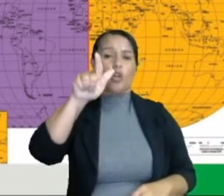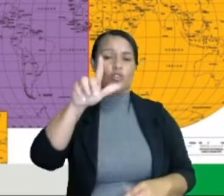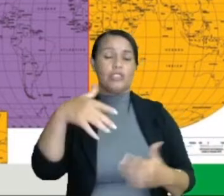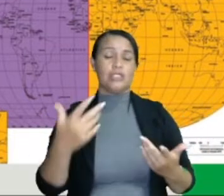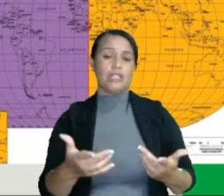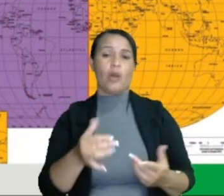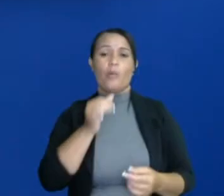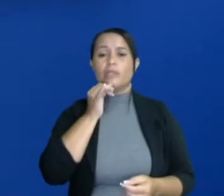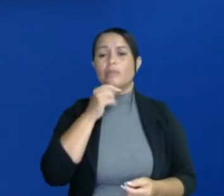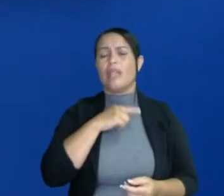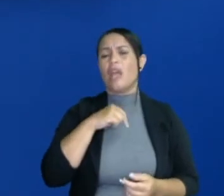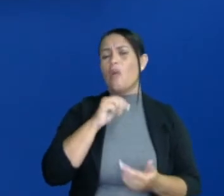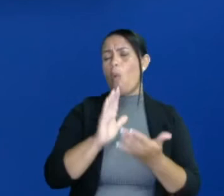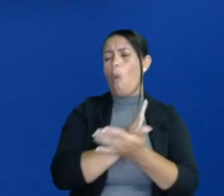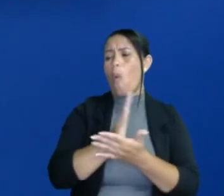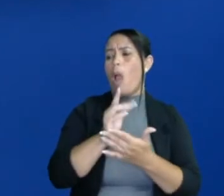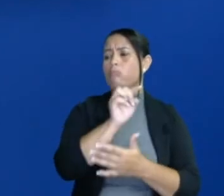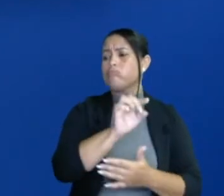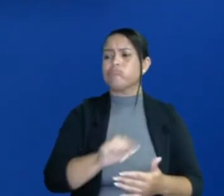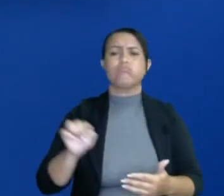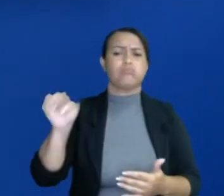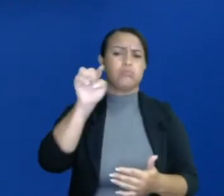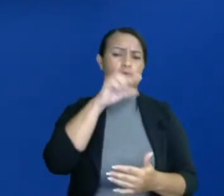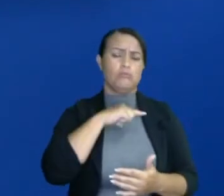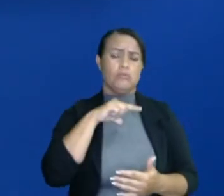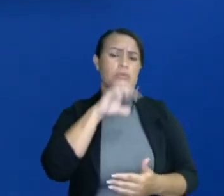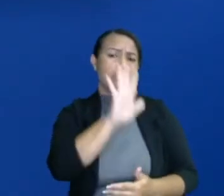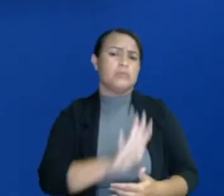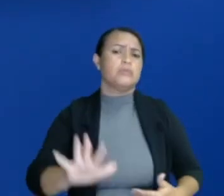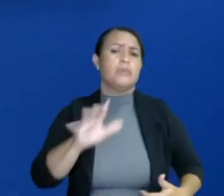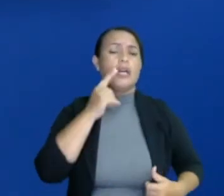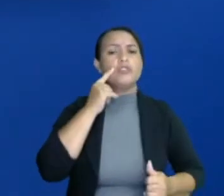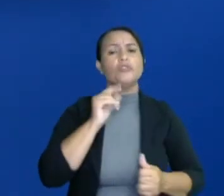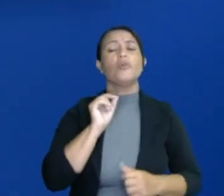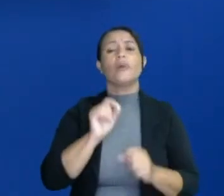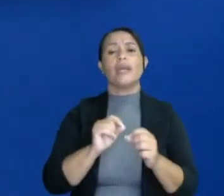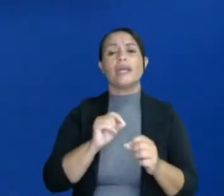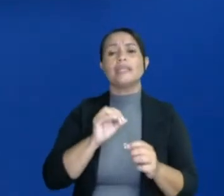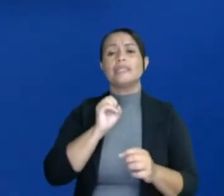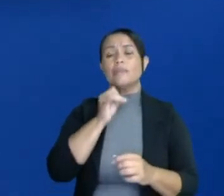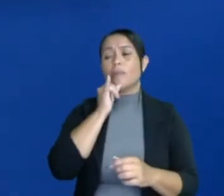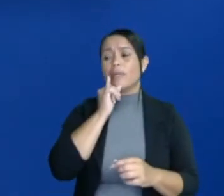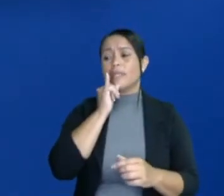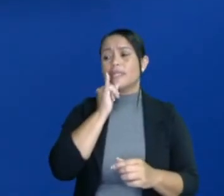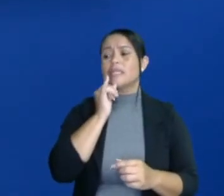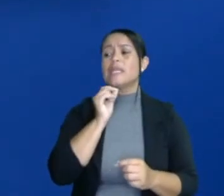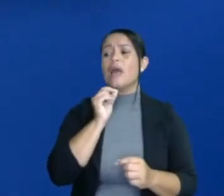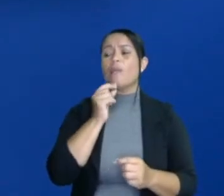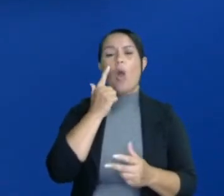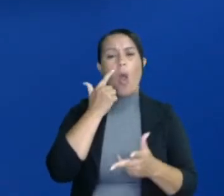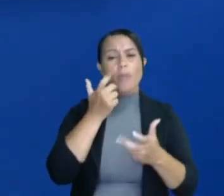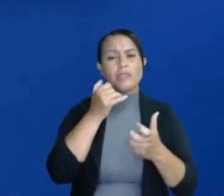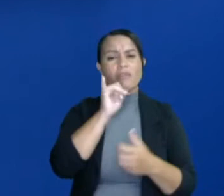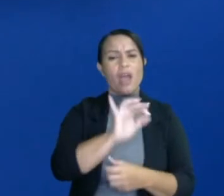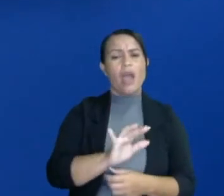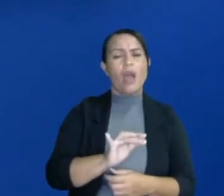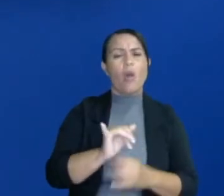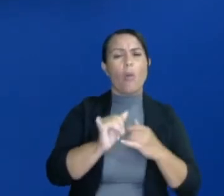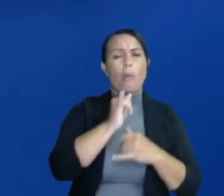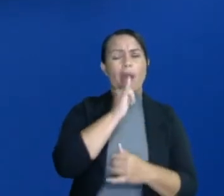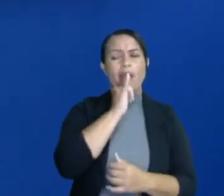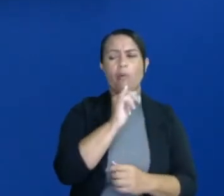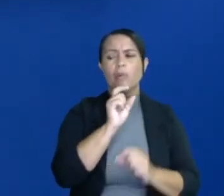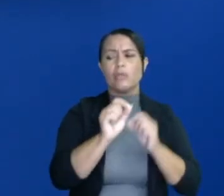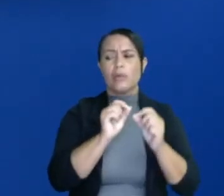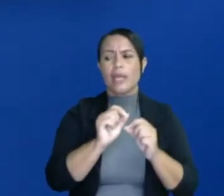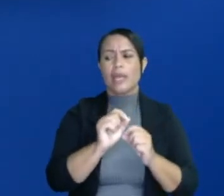tem aí plotado nessa imagem, tá? Então assim, de um modo geral, perceba, cruzando uma informação que é de